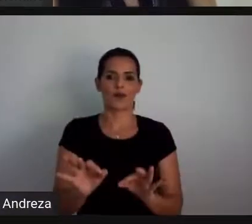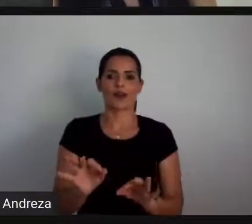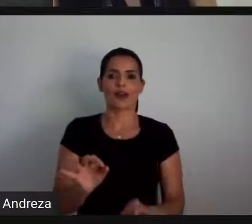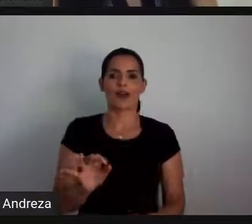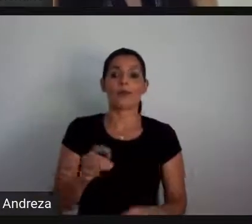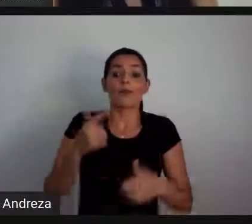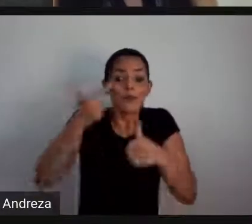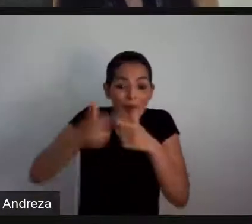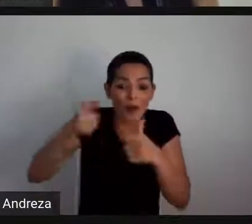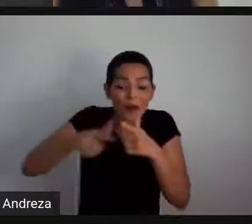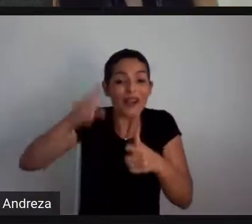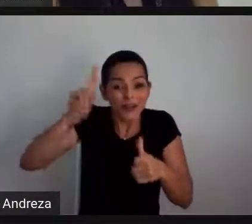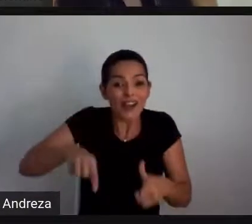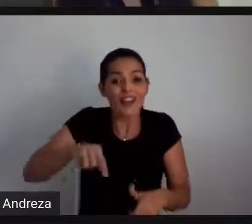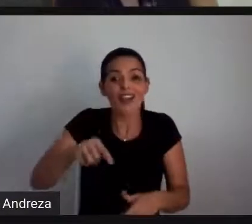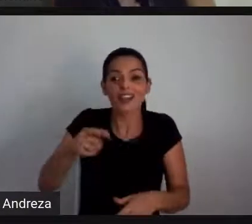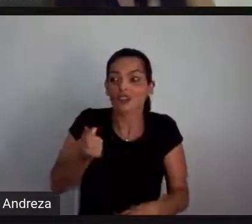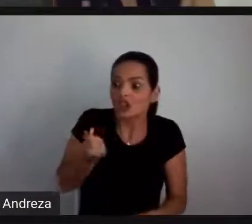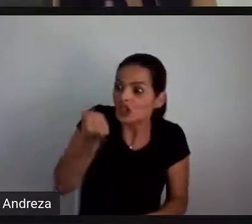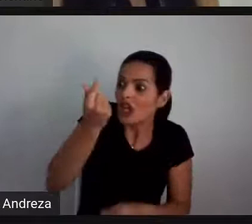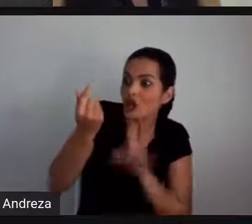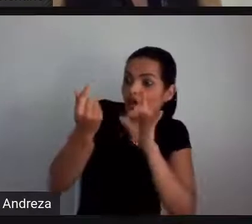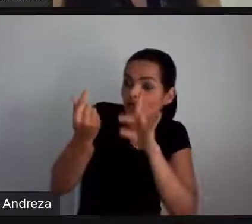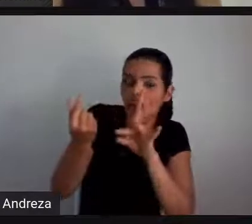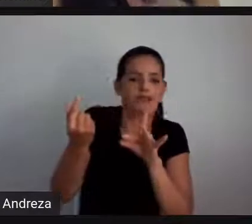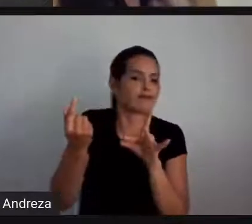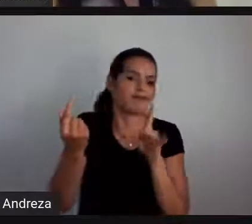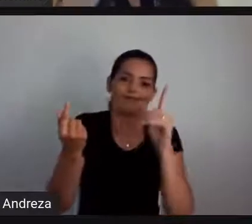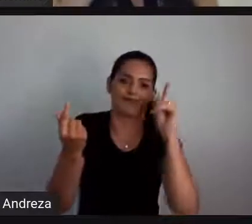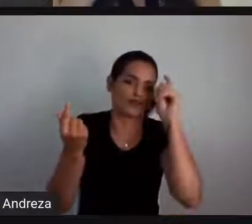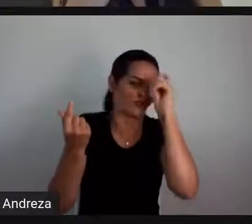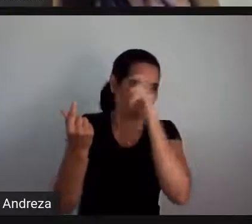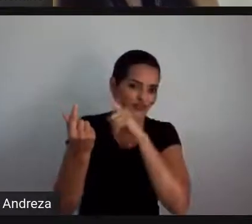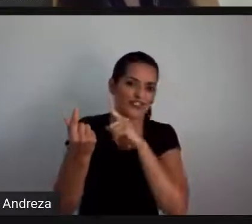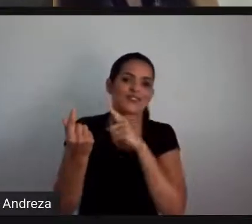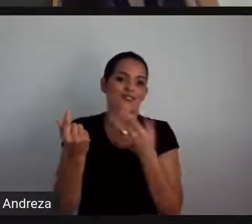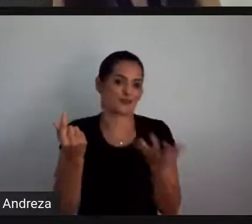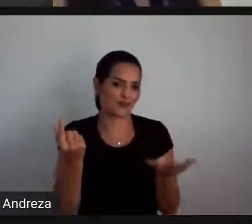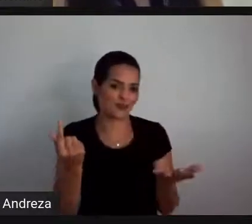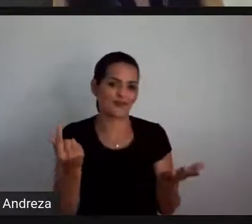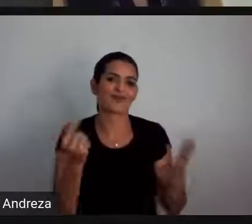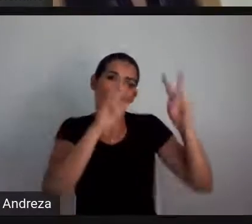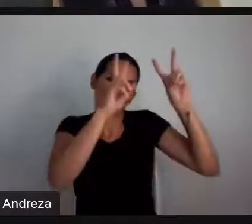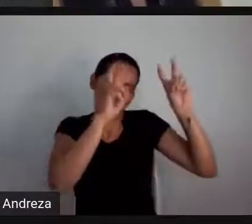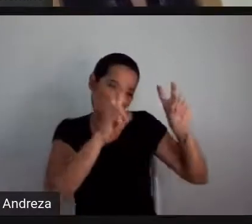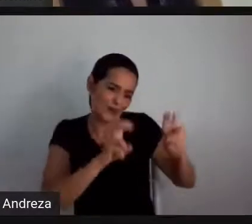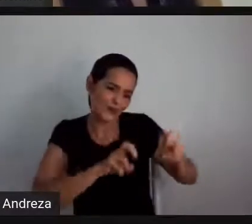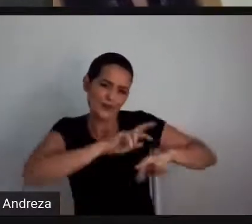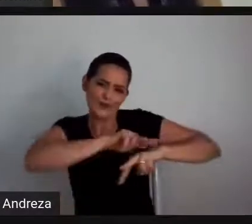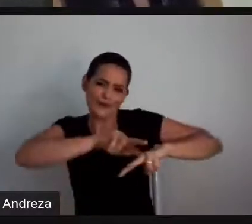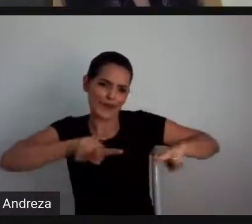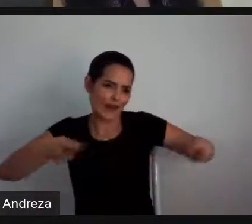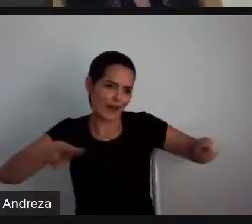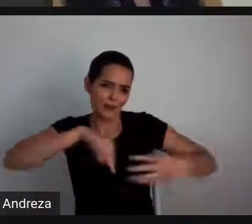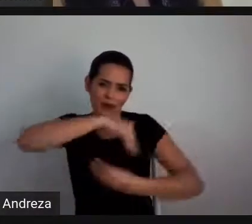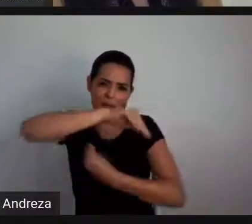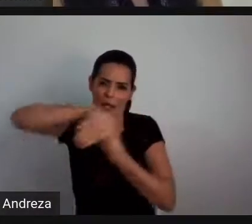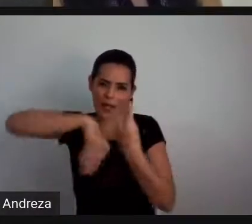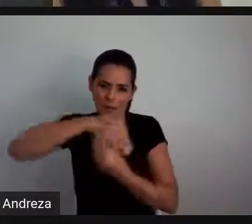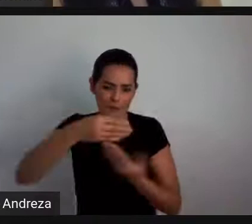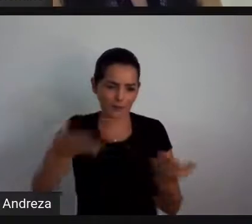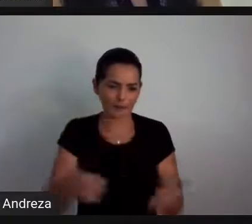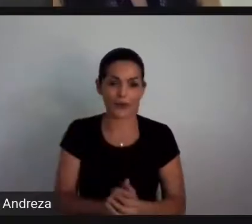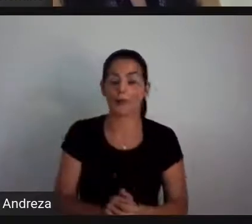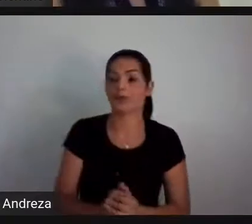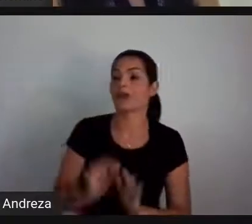dinheiro. Por isso é a nossa live, né? Emoções e razão. Porque a razão, né, leva para um lado. E aí, Adriana, já indo para